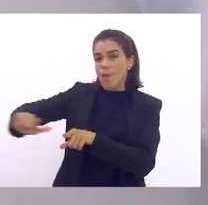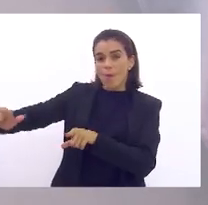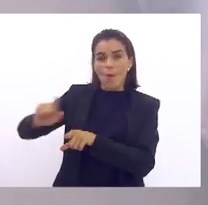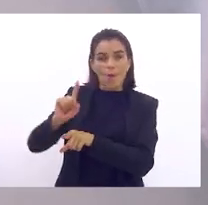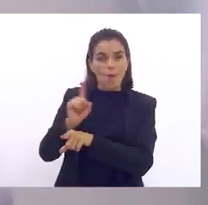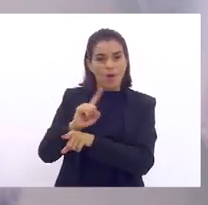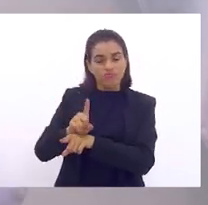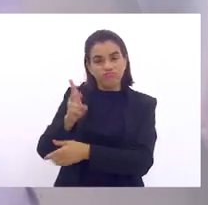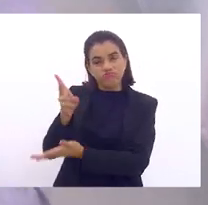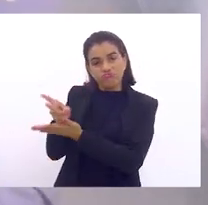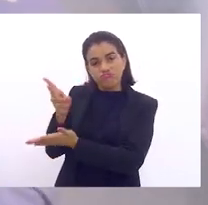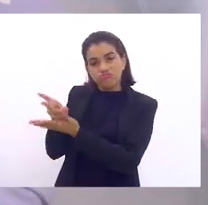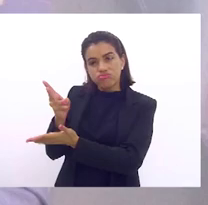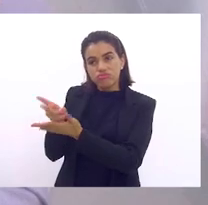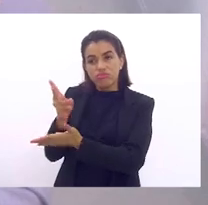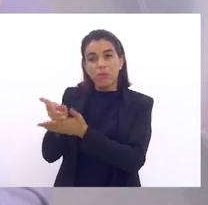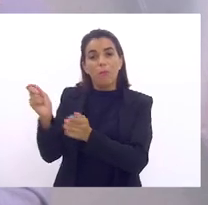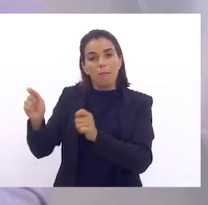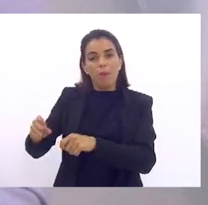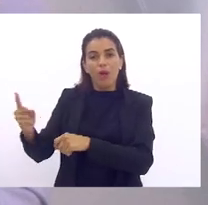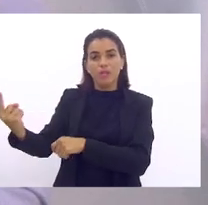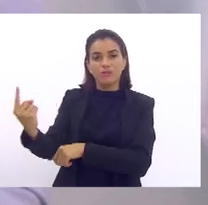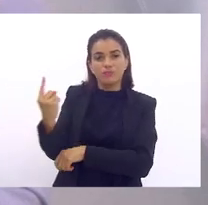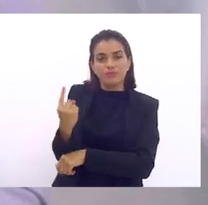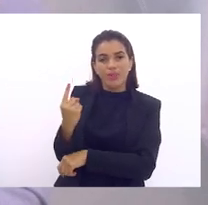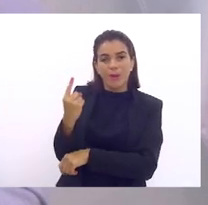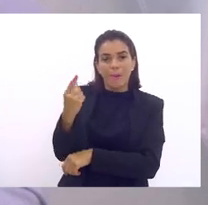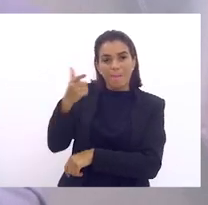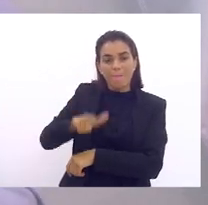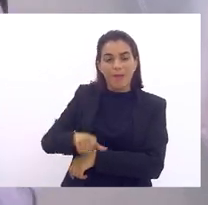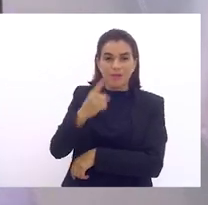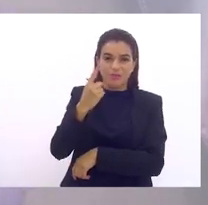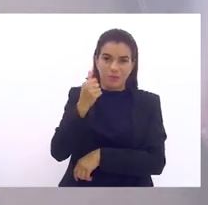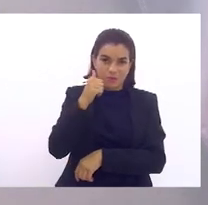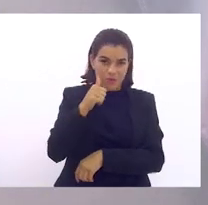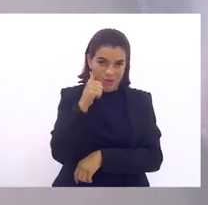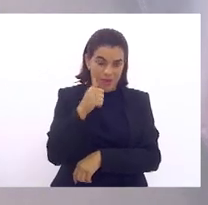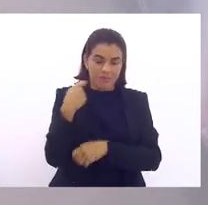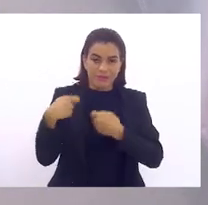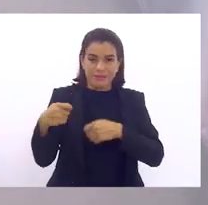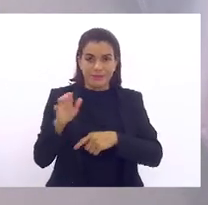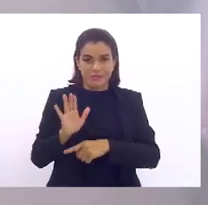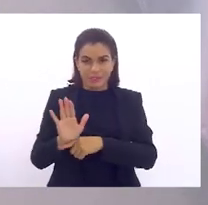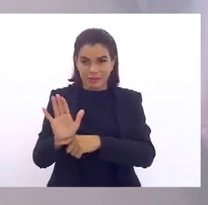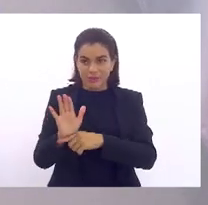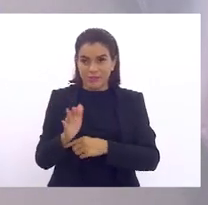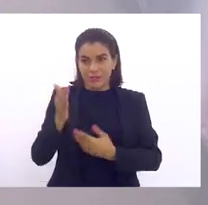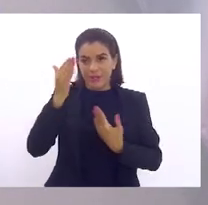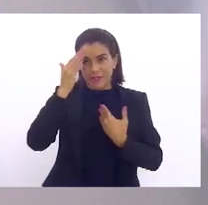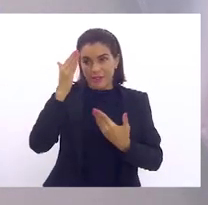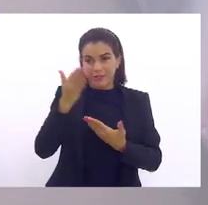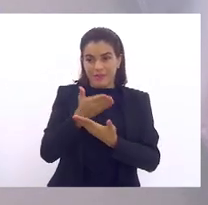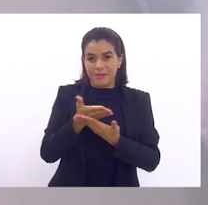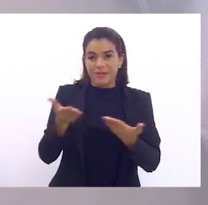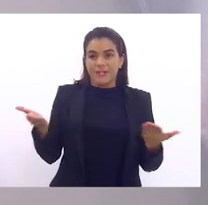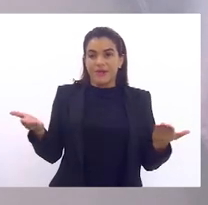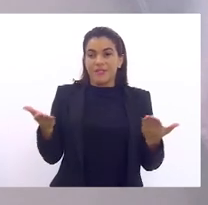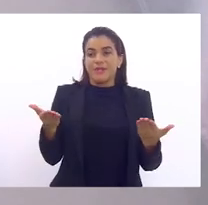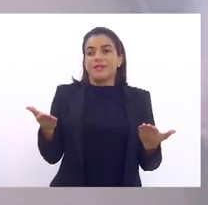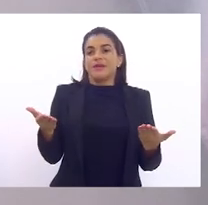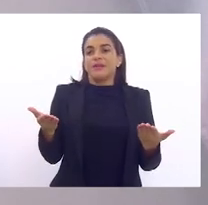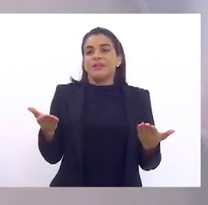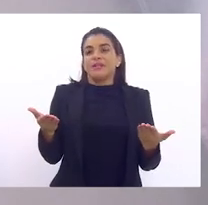desguarnecida porque sempre pode chegar mais uma né então eu quero agradecer vocês em nome aí